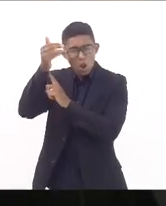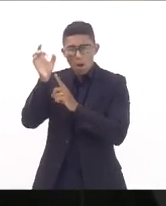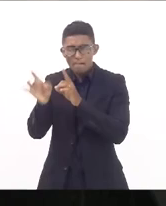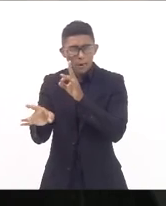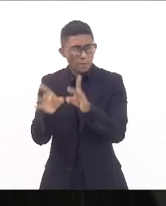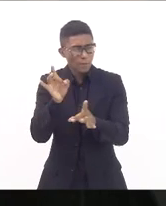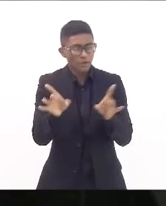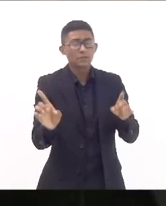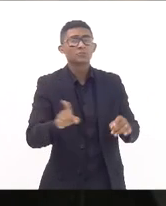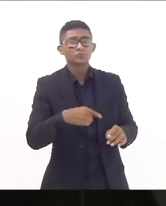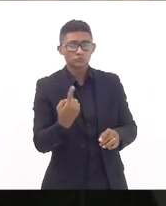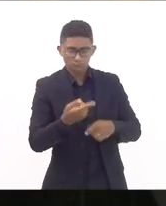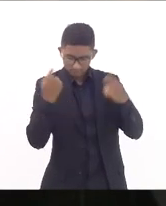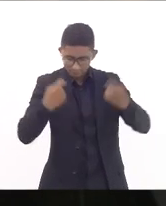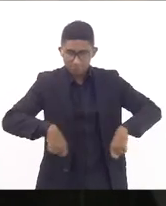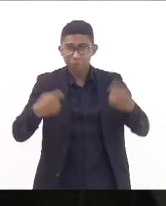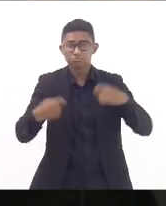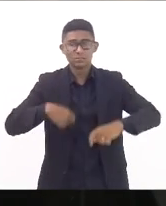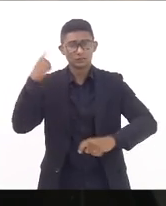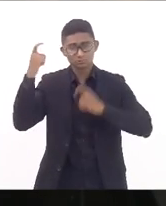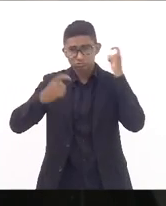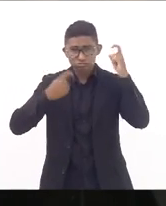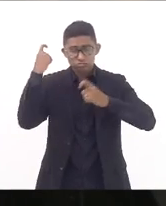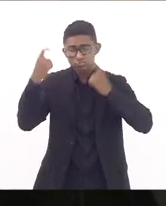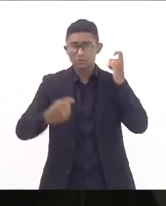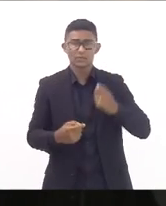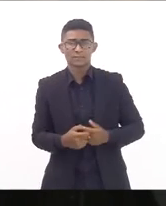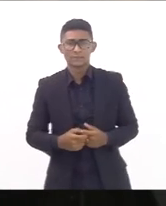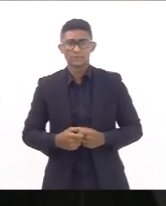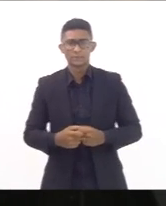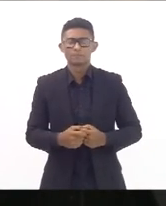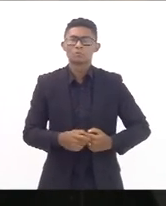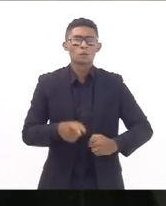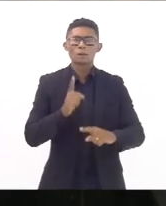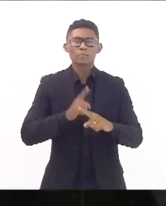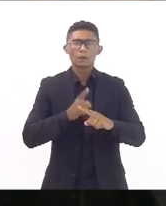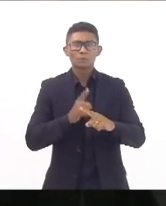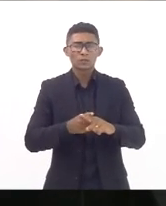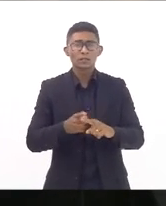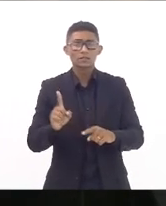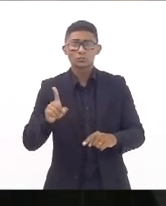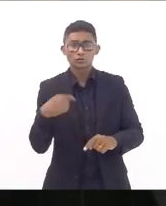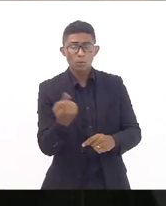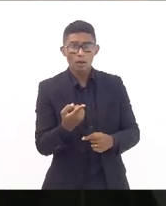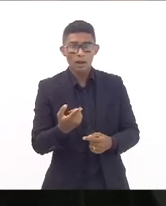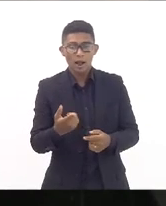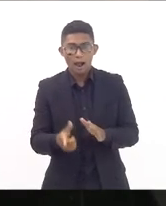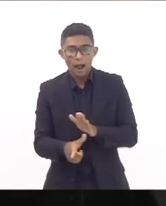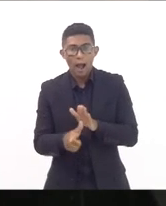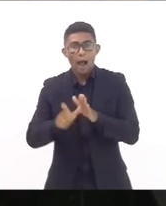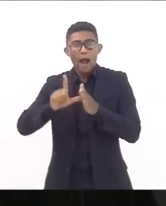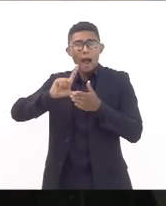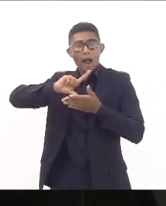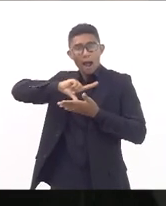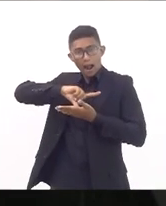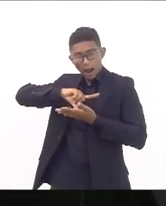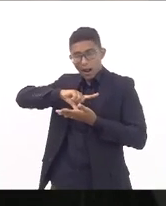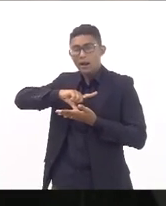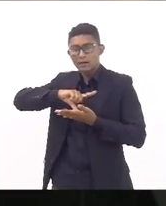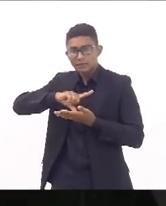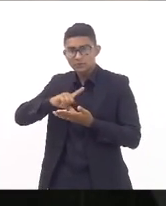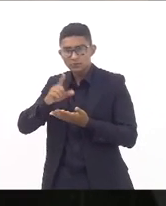essa preocupação, porque se tratando hoje de uma prevenção, nós estamos evitando um